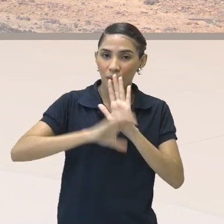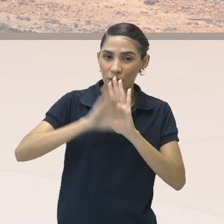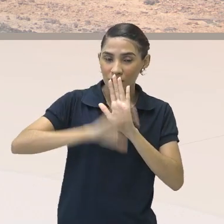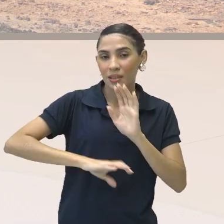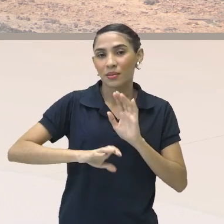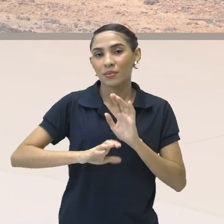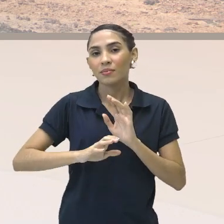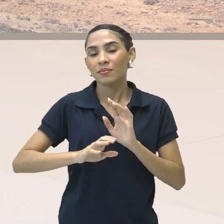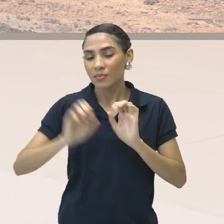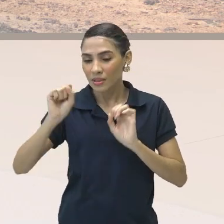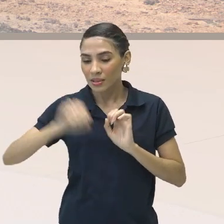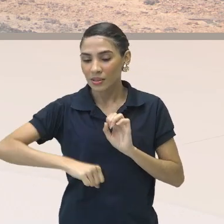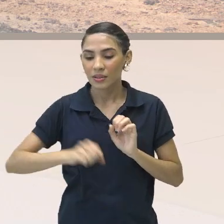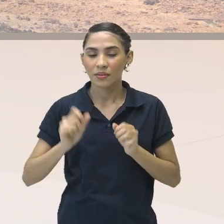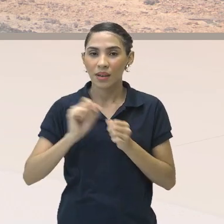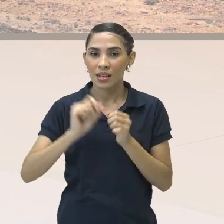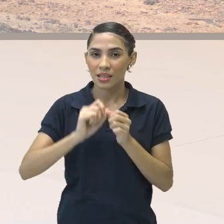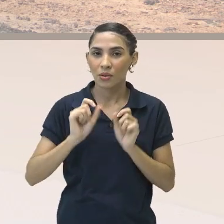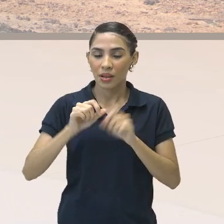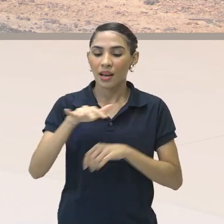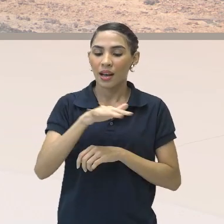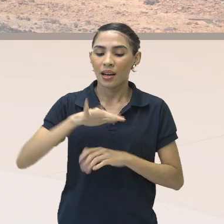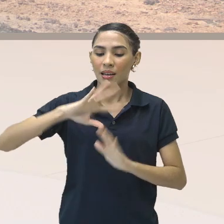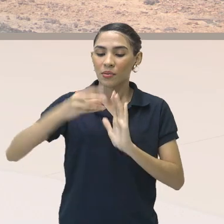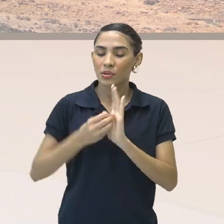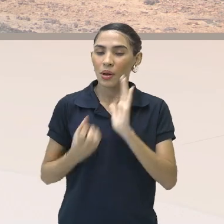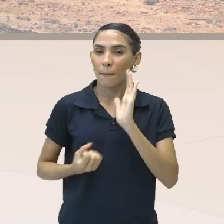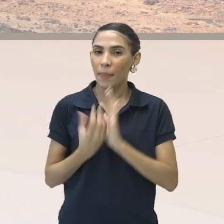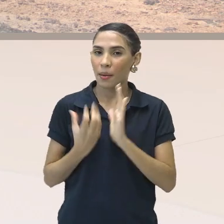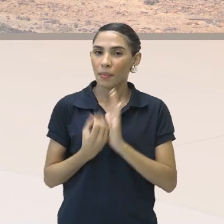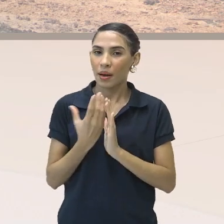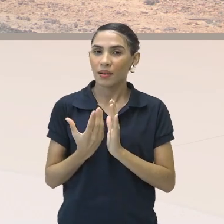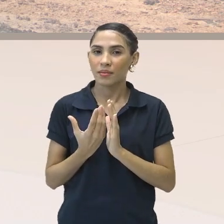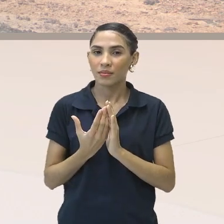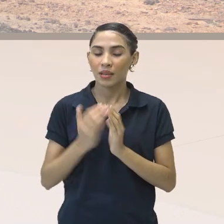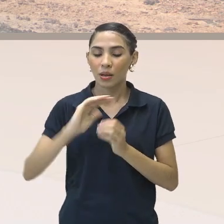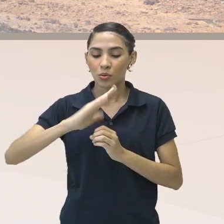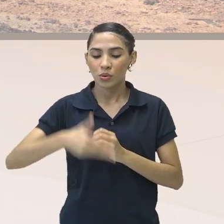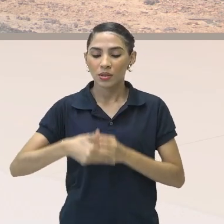para aí sim fazer a região amazônica produzir com